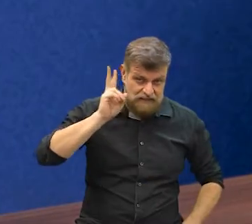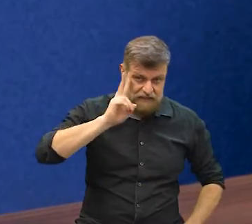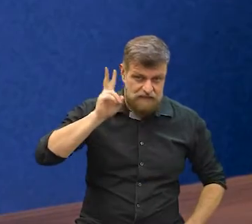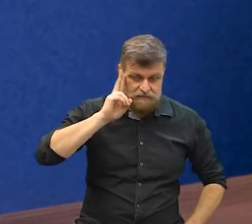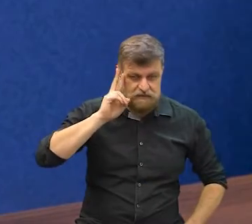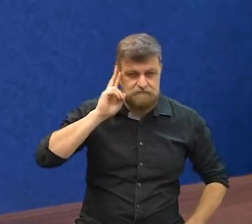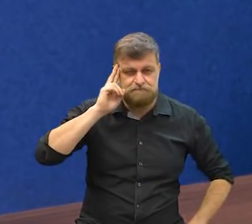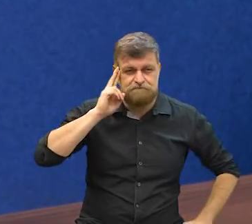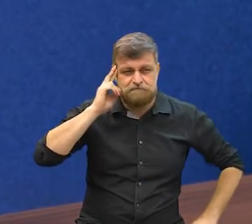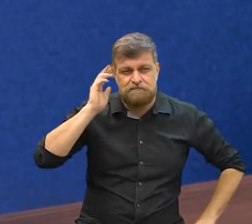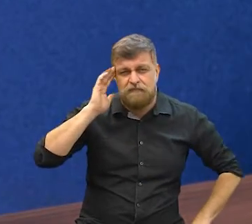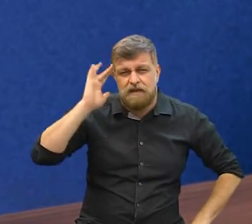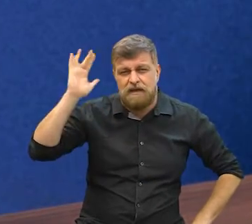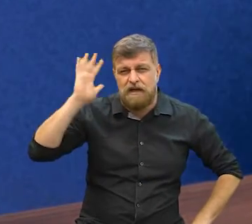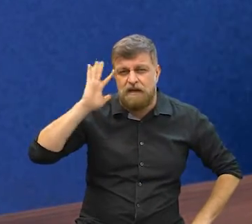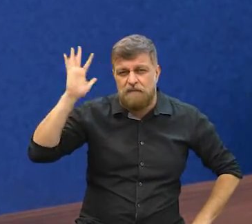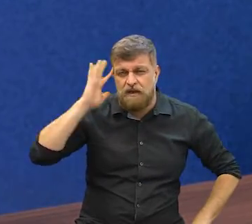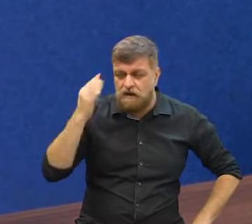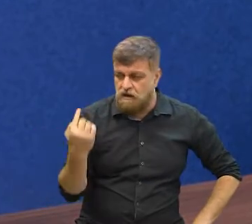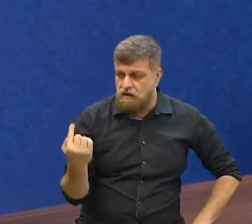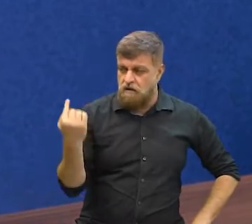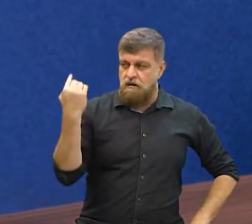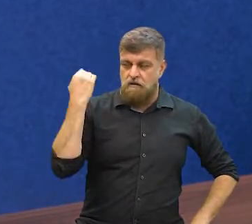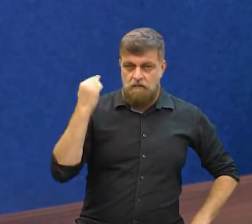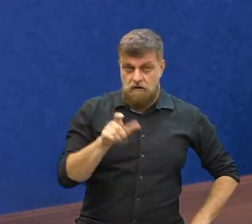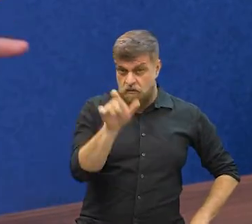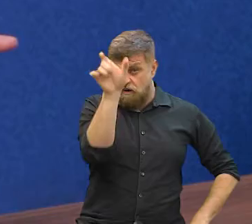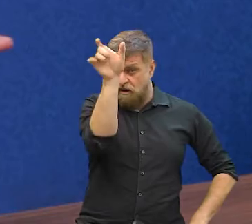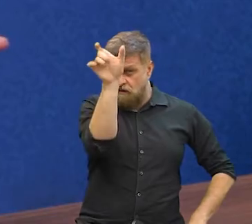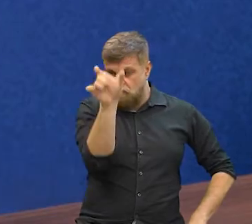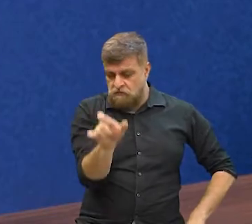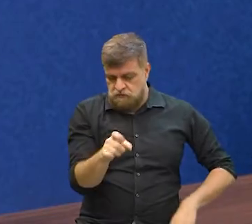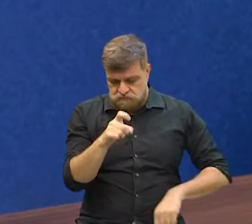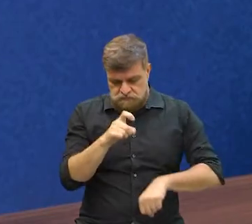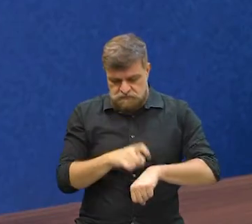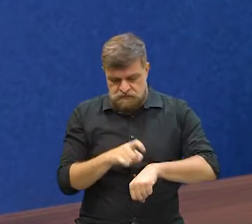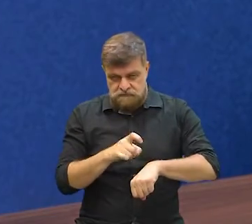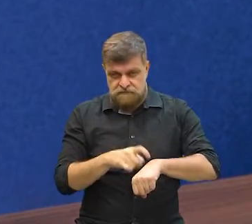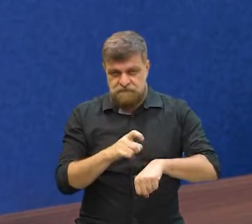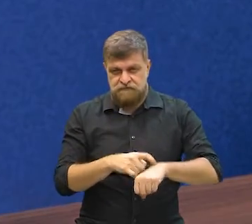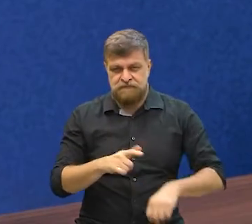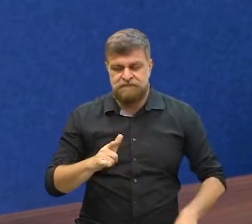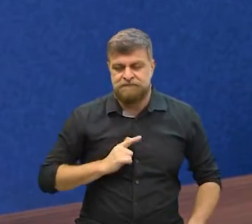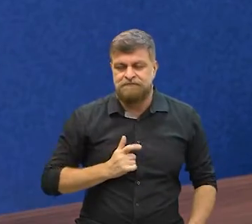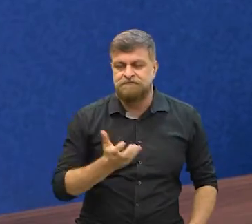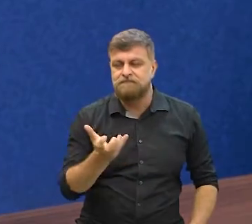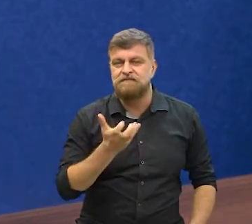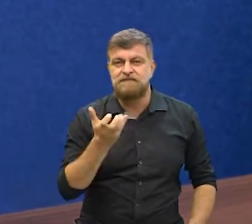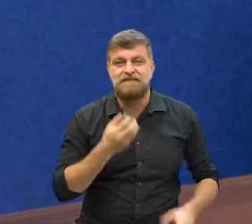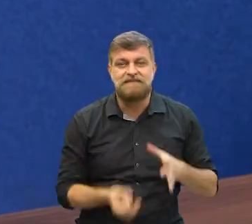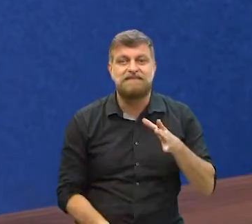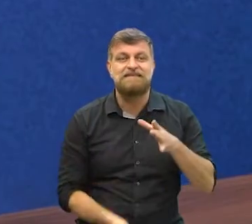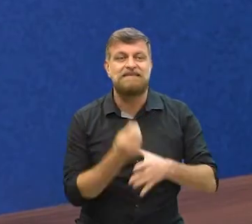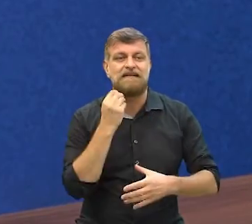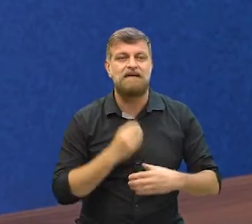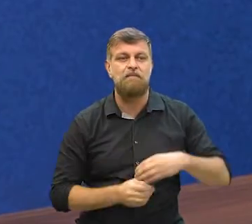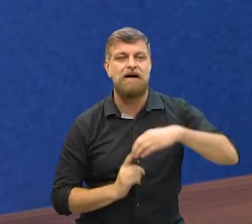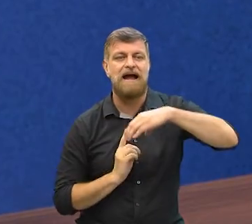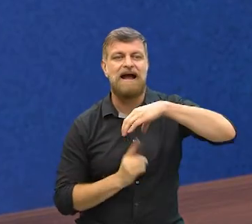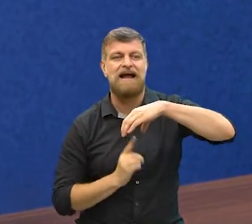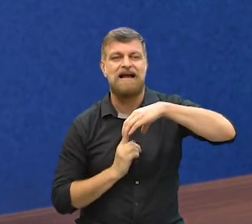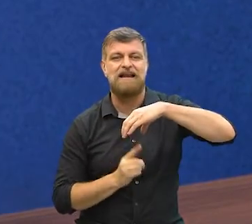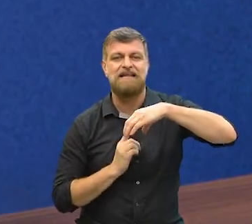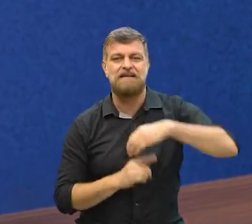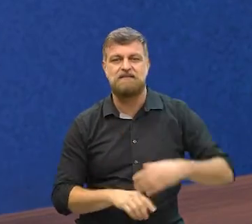lembrar e pensar naquela Aline que, naquele momento, estava querendo ter uma clínica